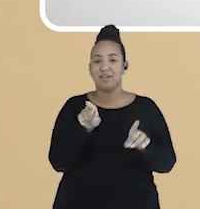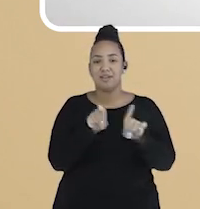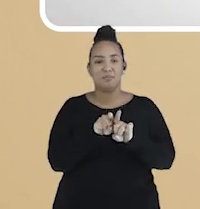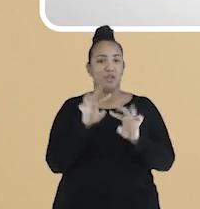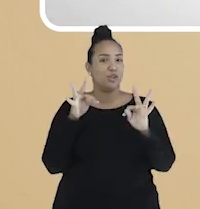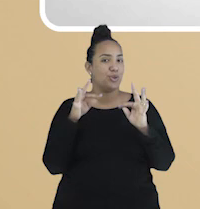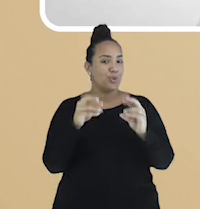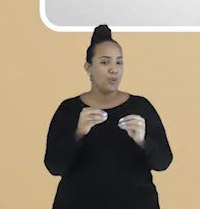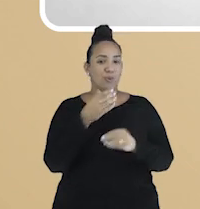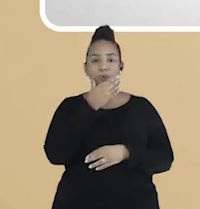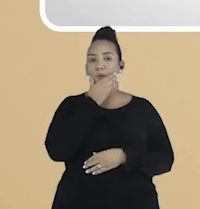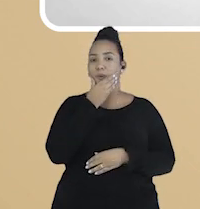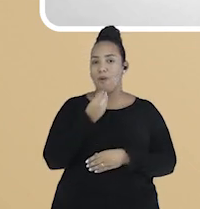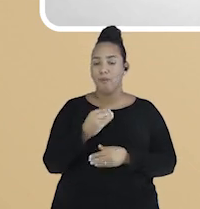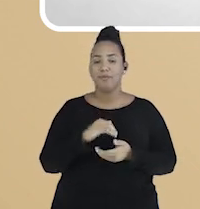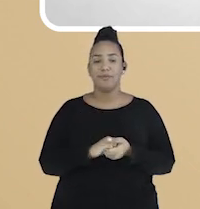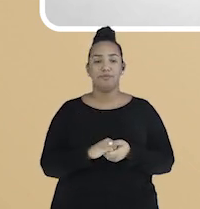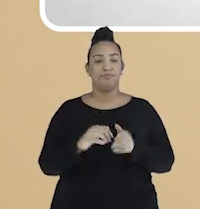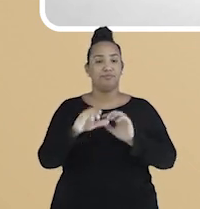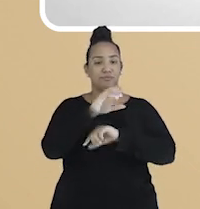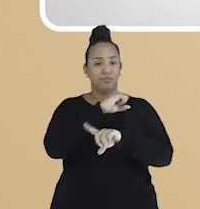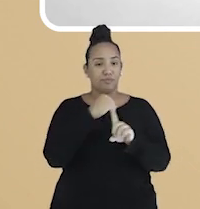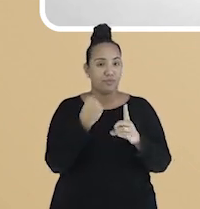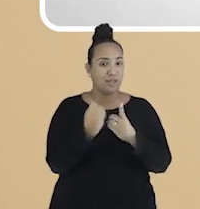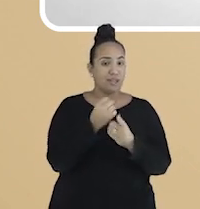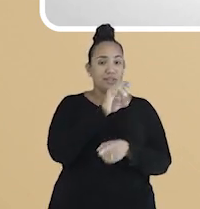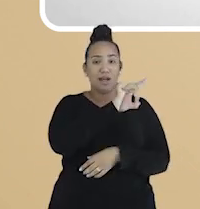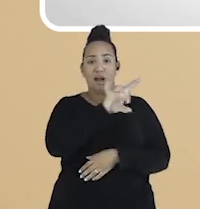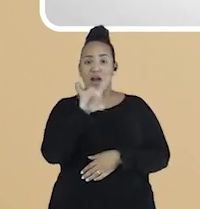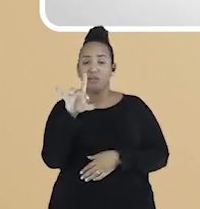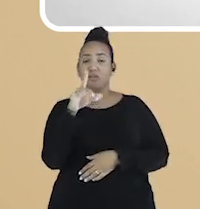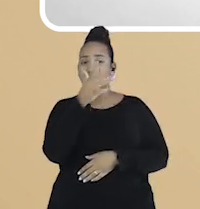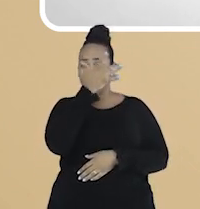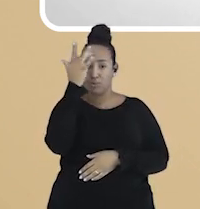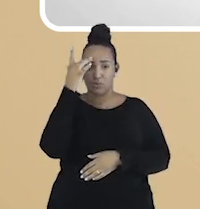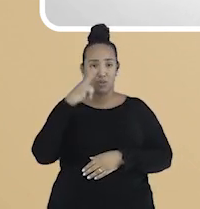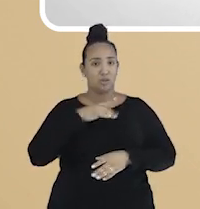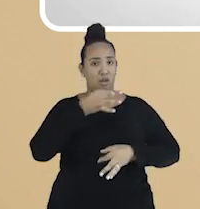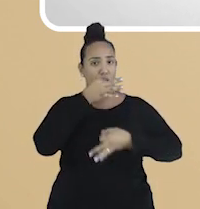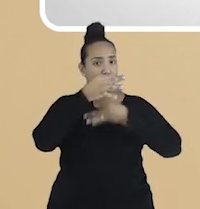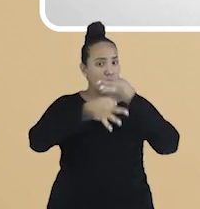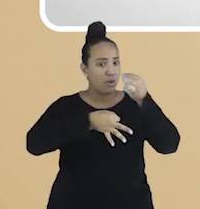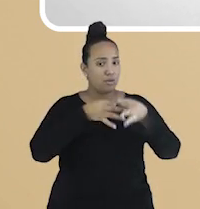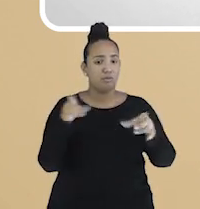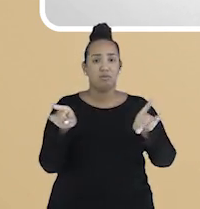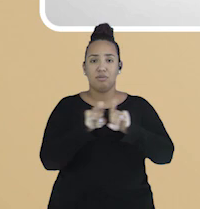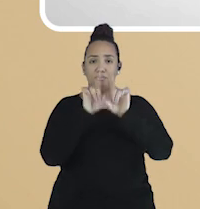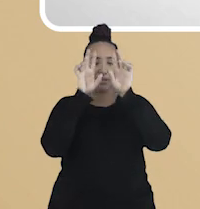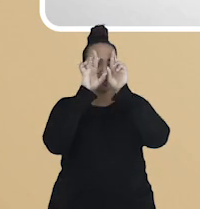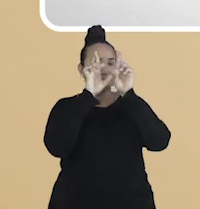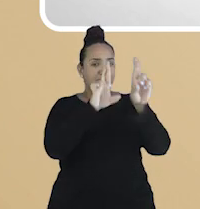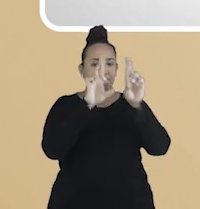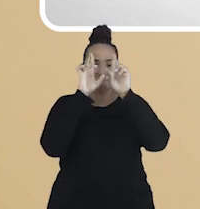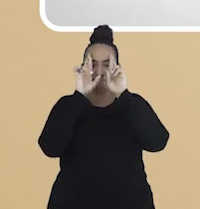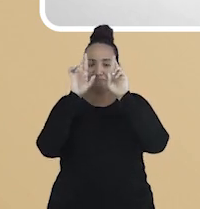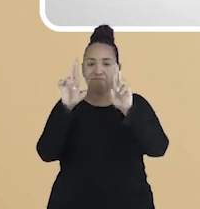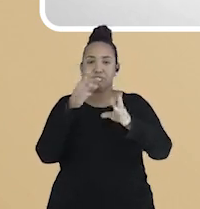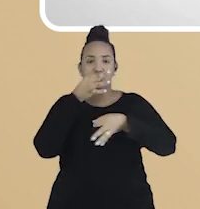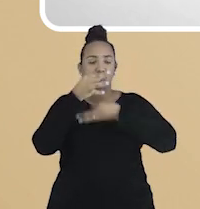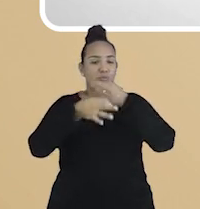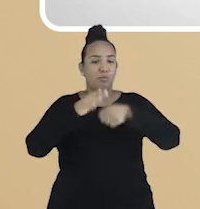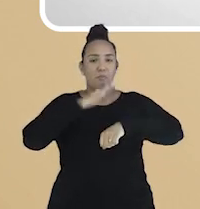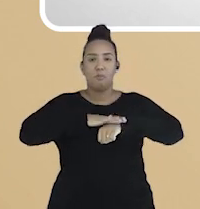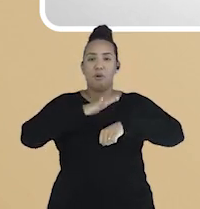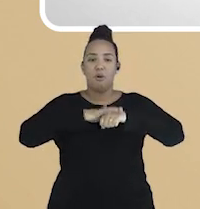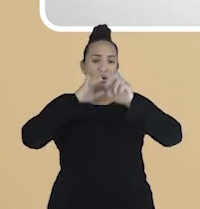os homens. Uma sociedade em que cada pessoa tenha voz e seja respeitada para tomar as decisões que impactam a sua